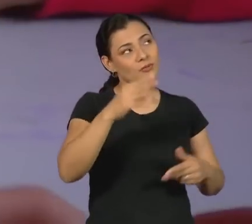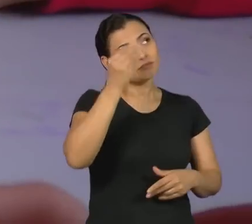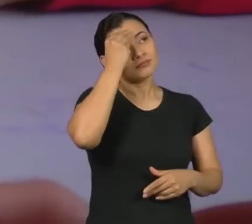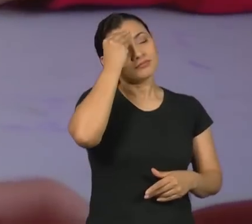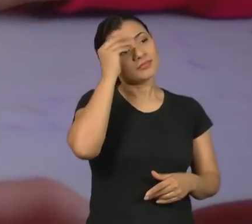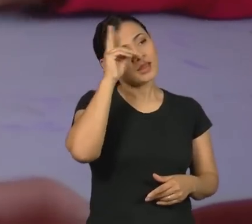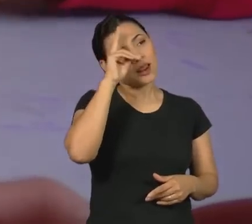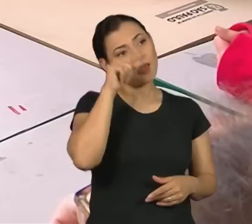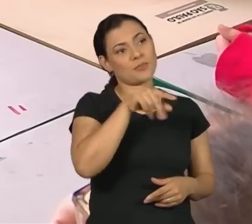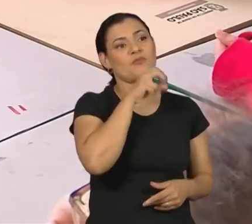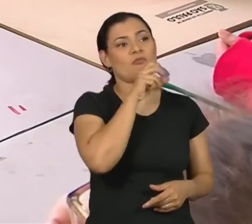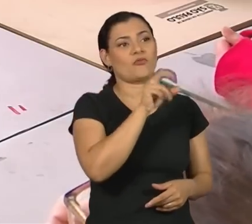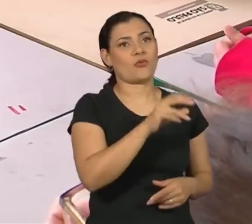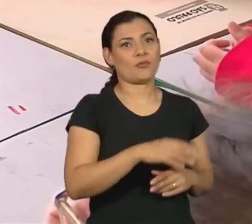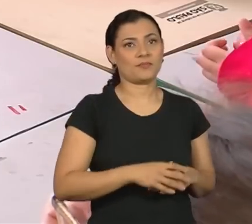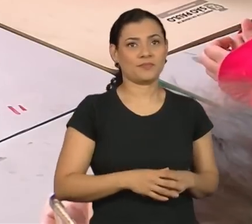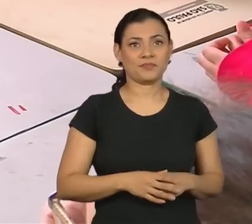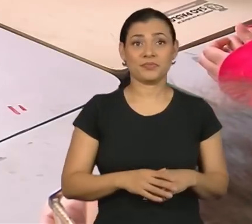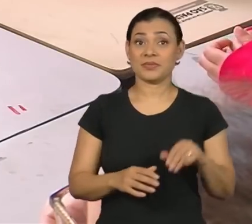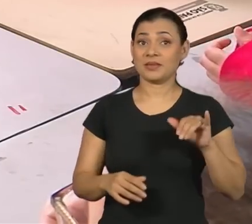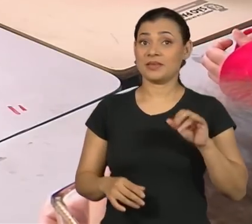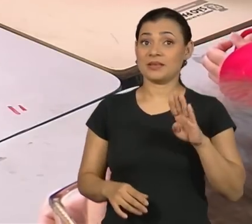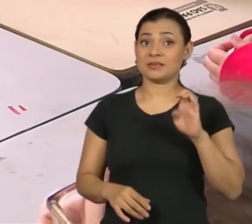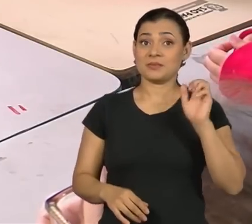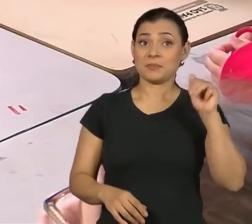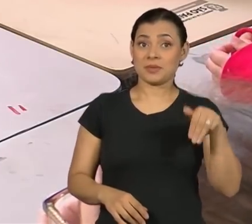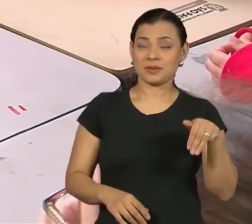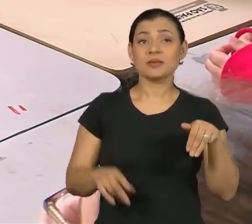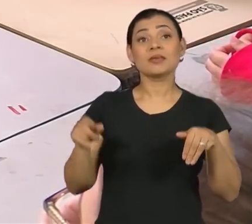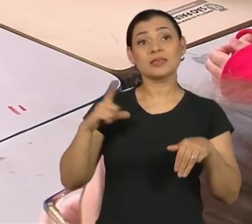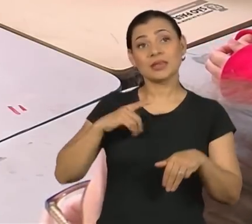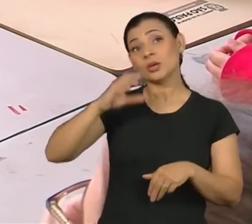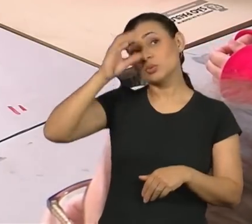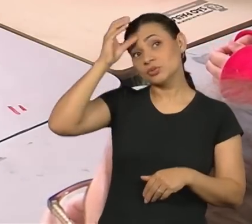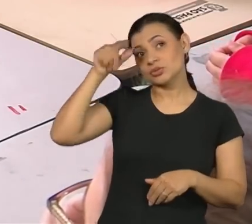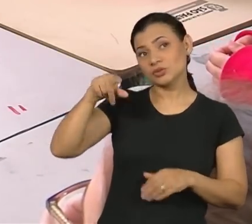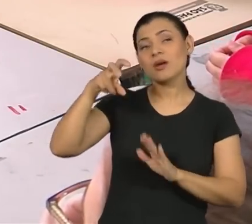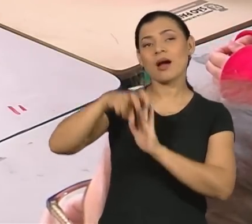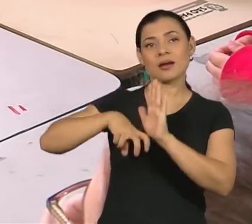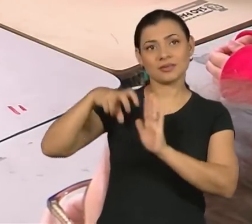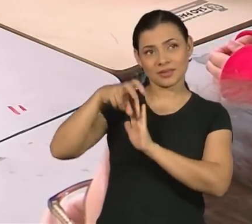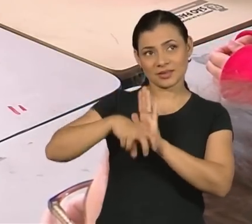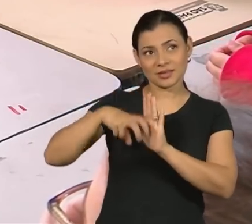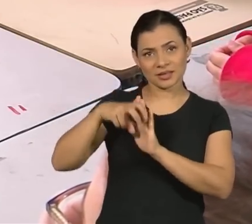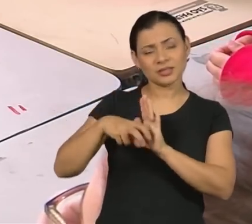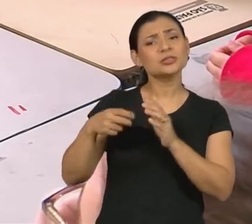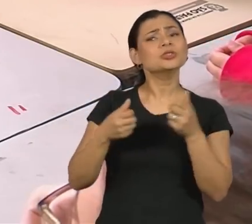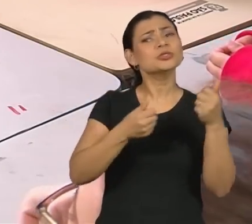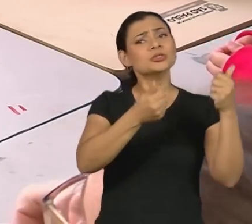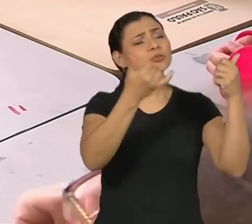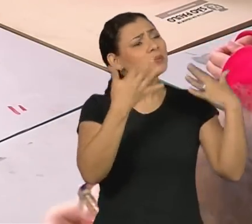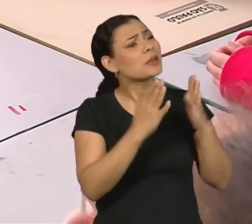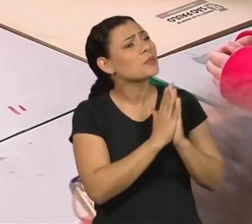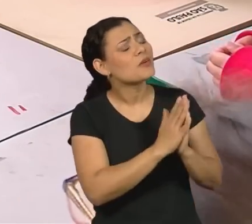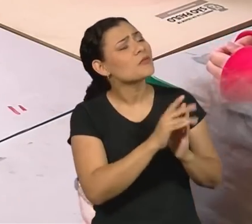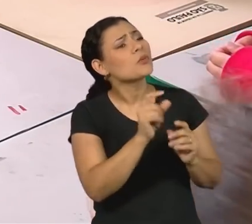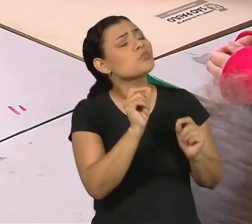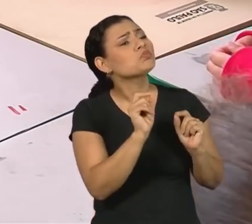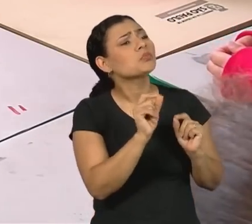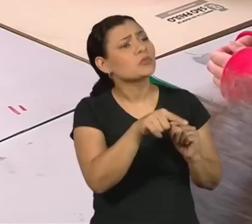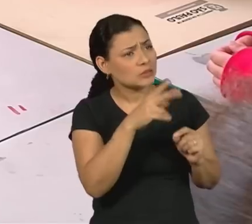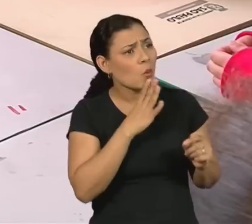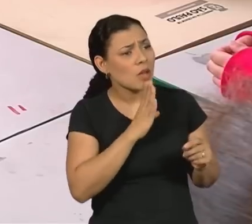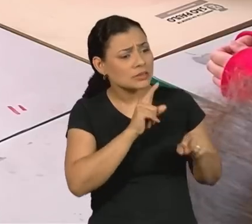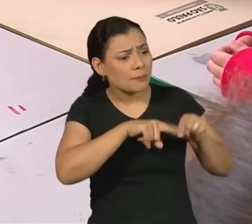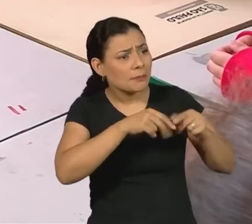lembra bastante ela também. Tô aqui do lado da Yasmin e ela me falou que ela tem um tio que é cadeirante. Me conta, Yasmin, você já tinha conhecido essas